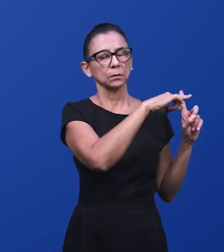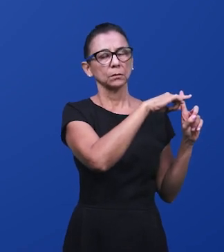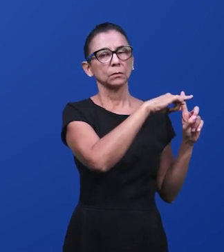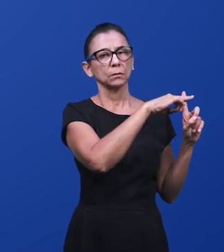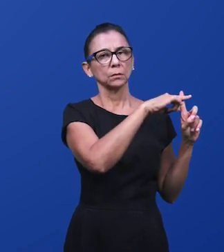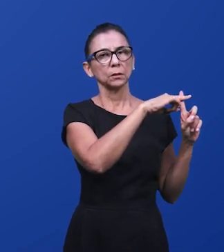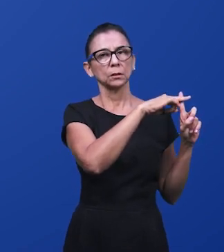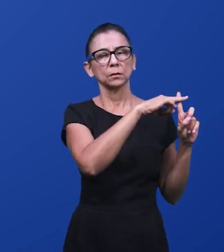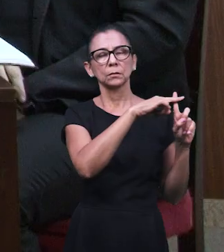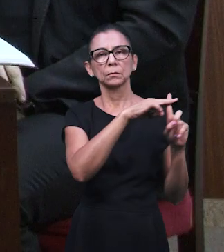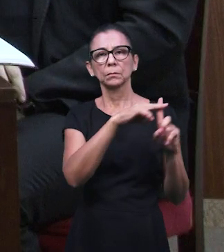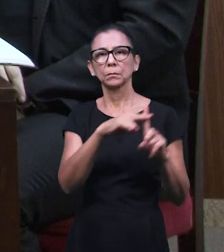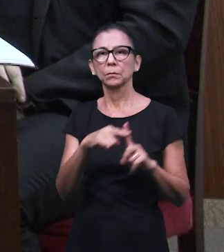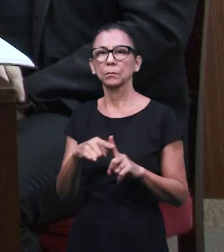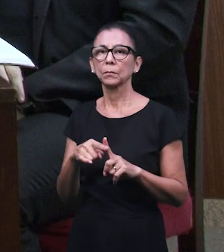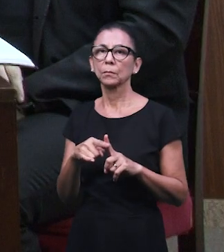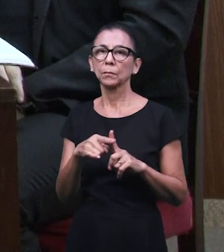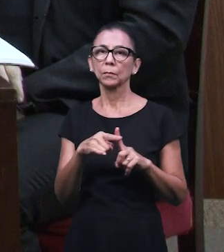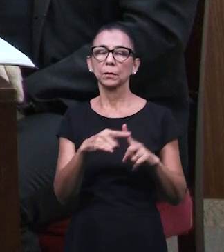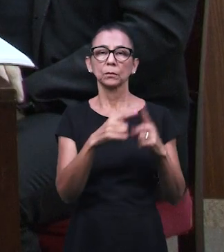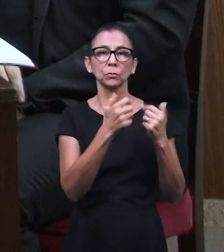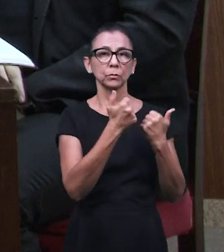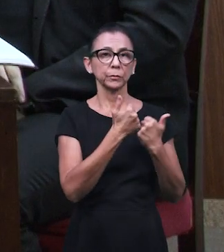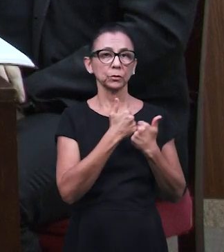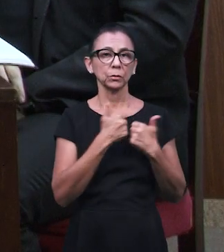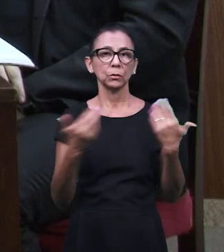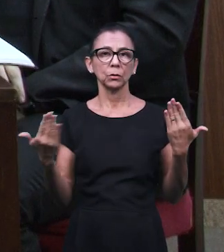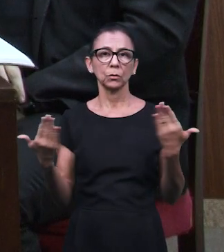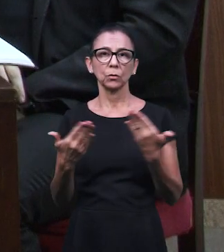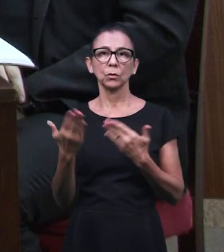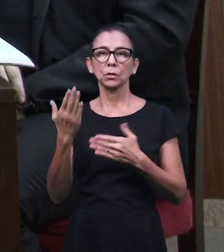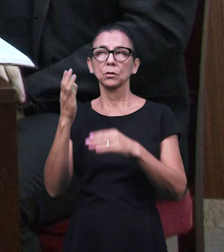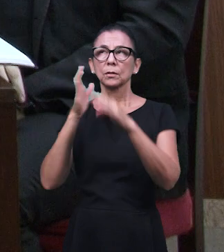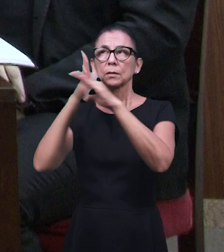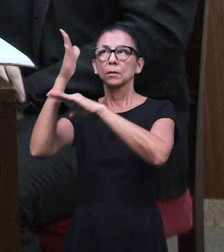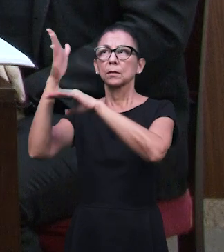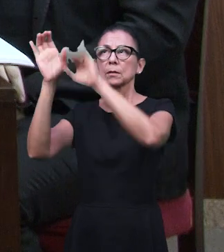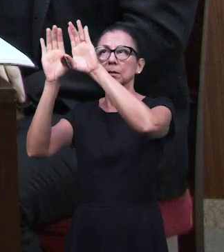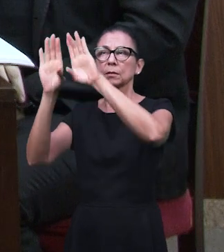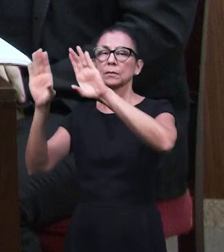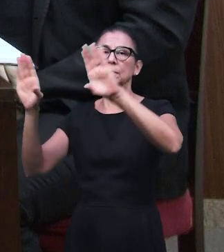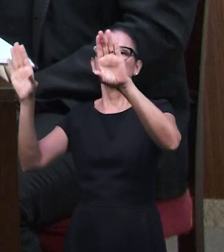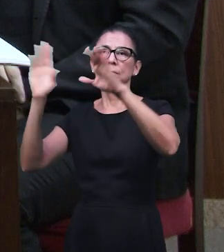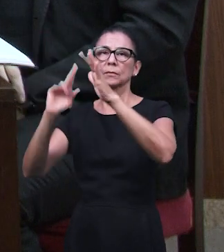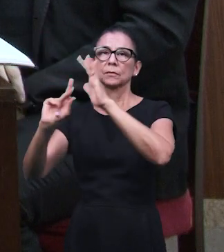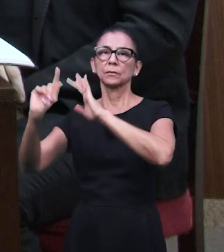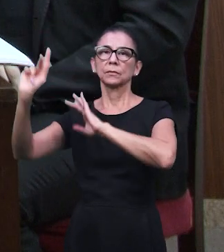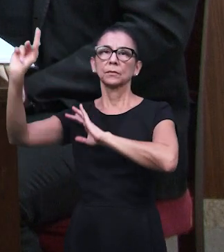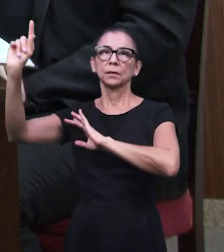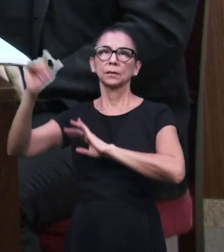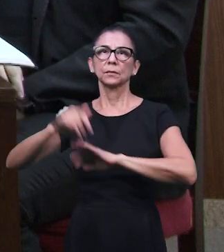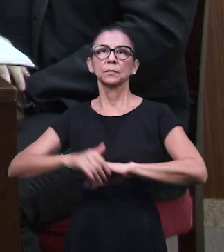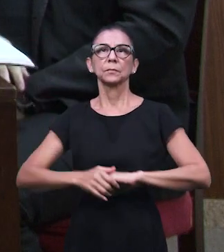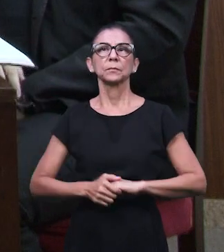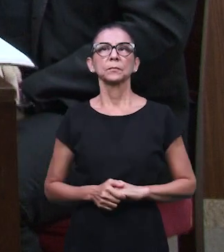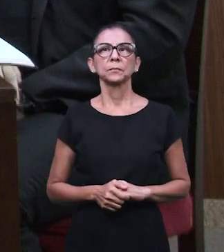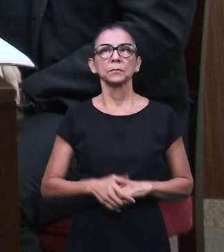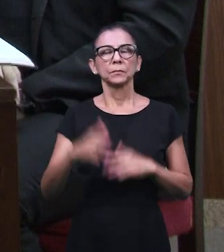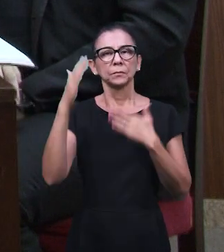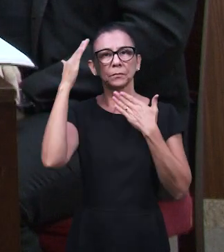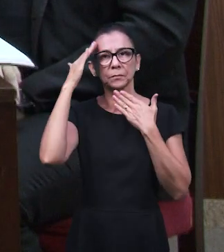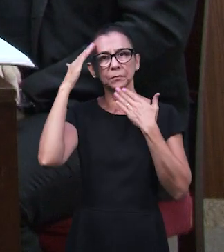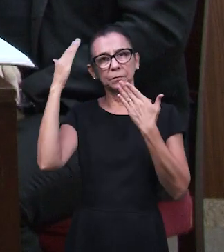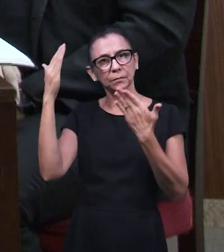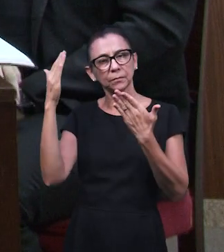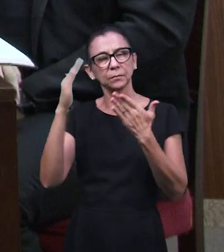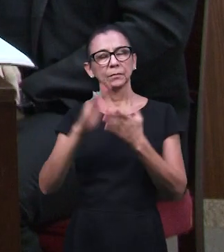à eternidade. Glória a Deus. Nós agradecemos às irmãs pelas respostas. Nós vamos agora ouvir o